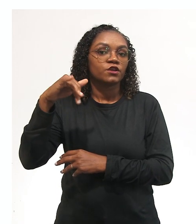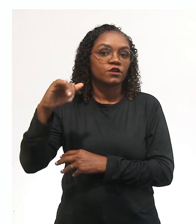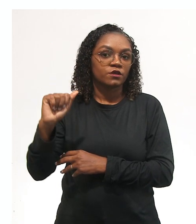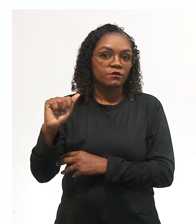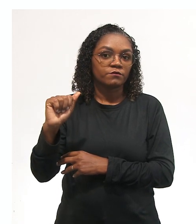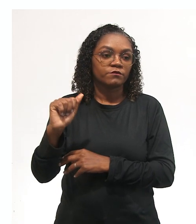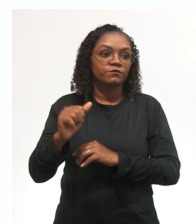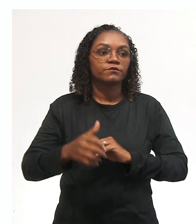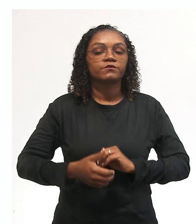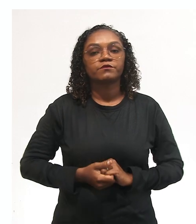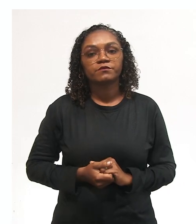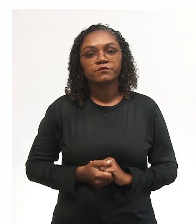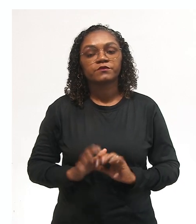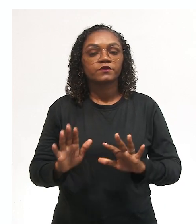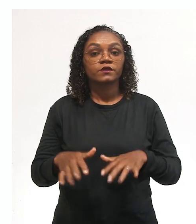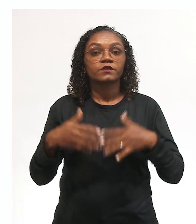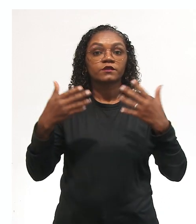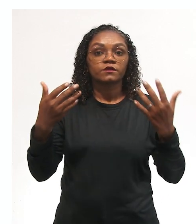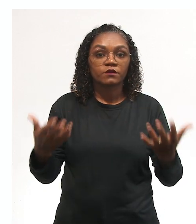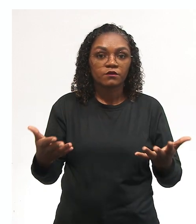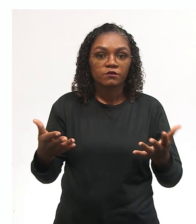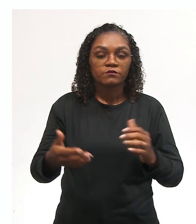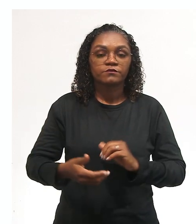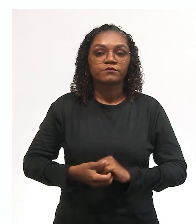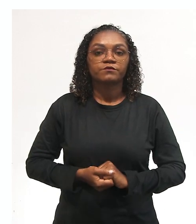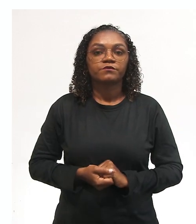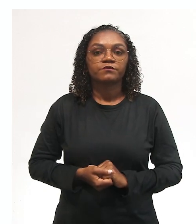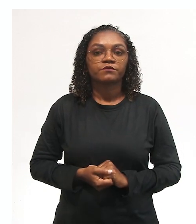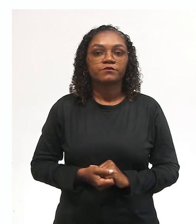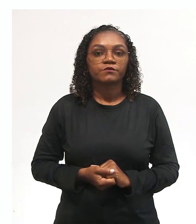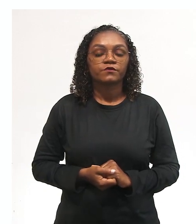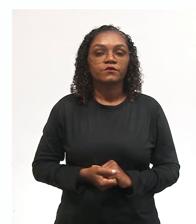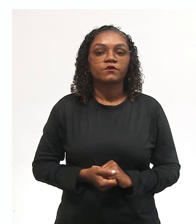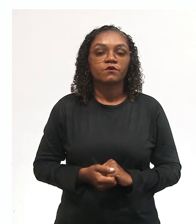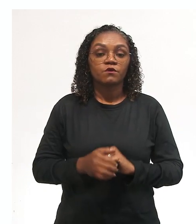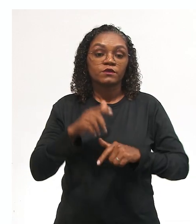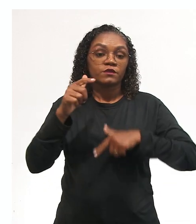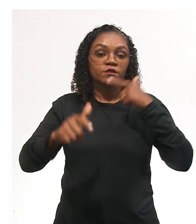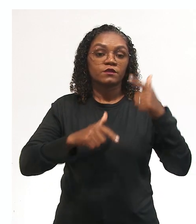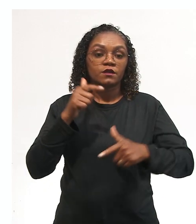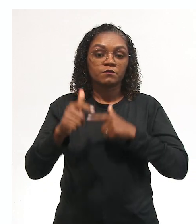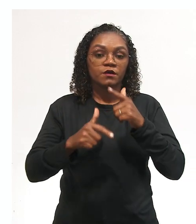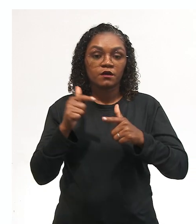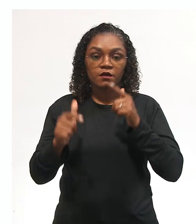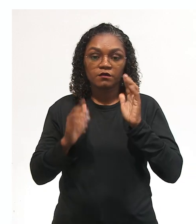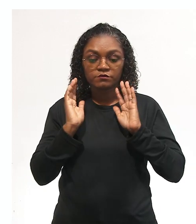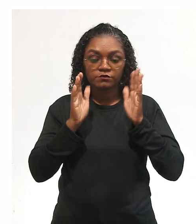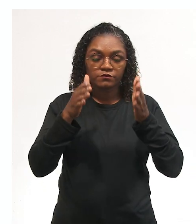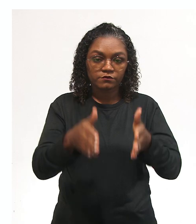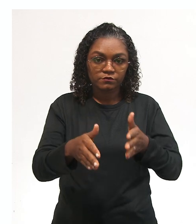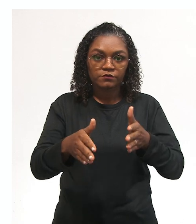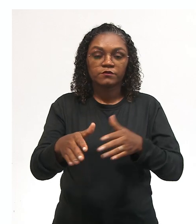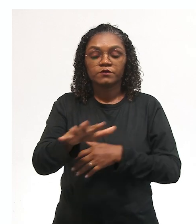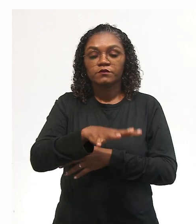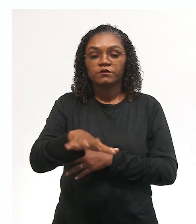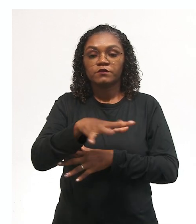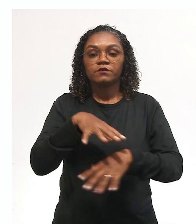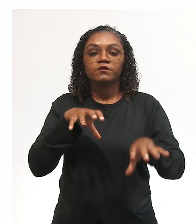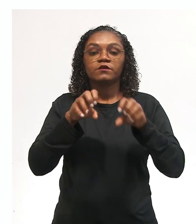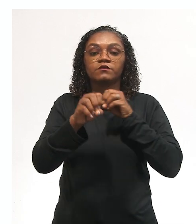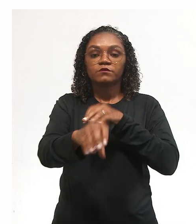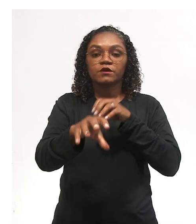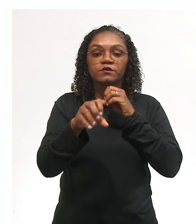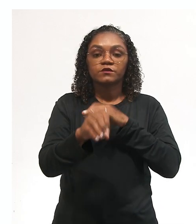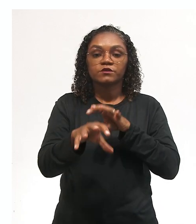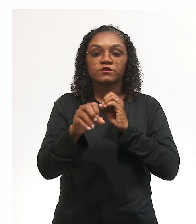aula de hoje. O trabalho como princípio educativo, ele é entendido como um princípio retomado da escola